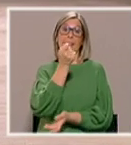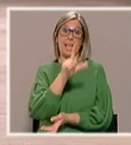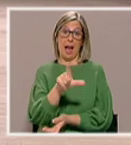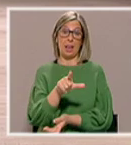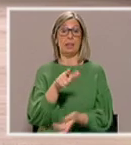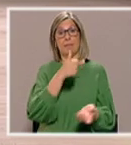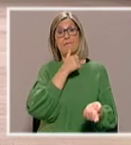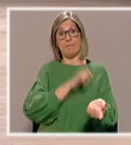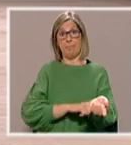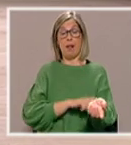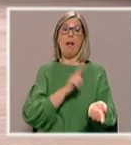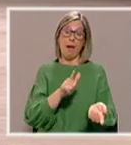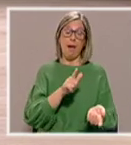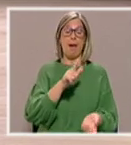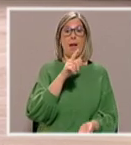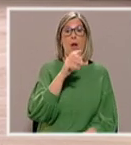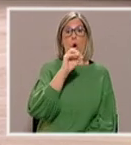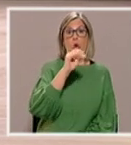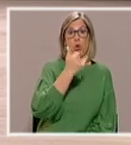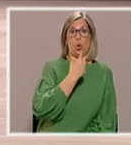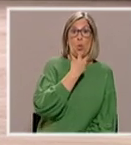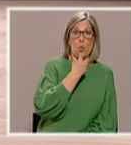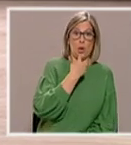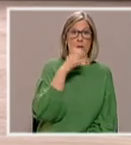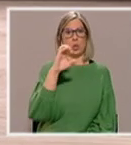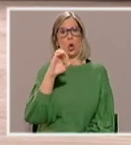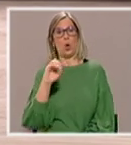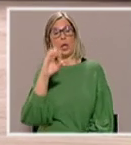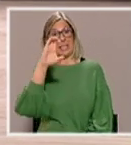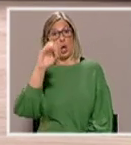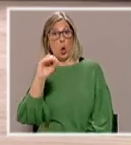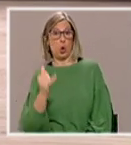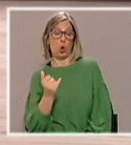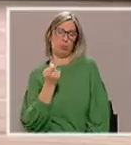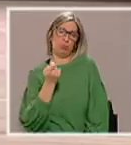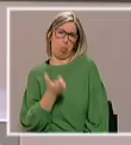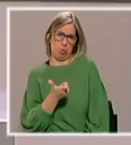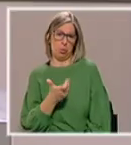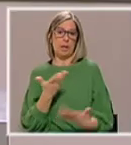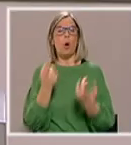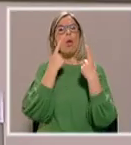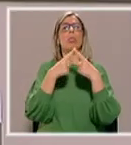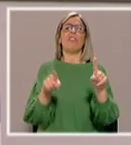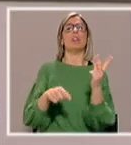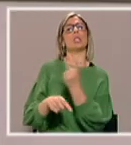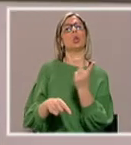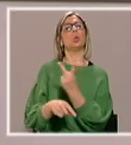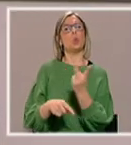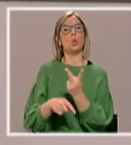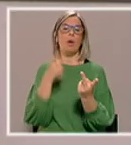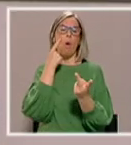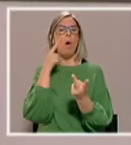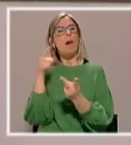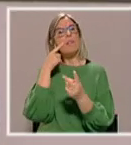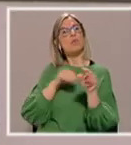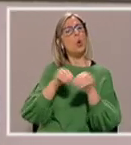e pobre em dióxido de carbono. Com base neste que vimos agora, a diferença entre sangue venoso e sangue arterial, vamos fazer um joguinho